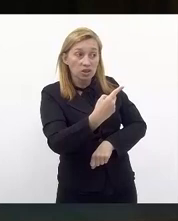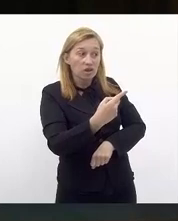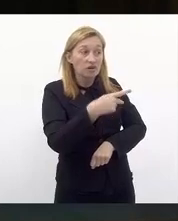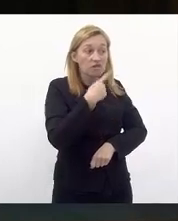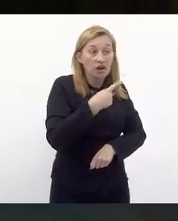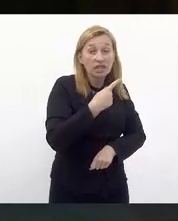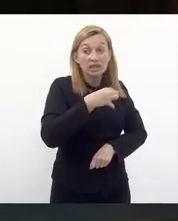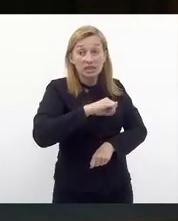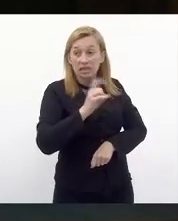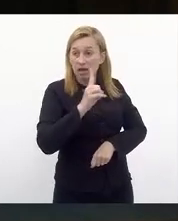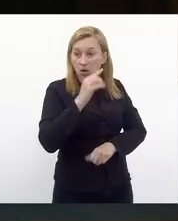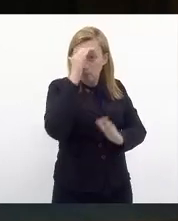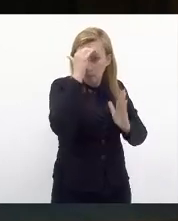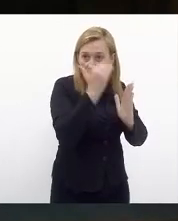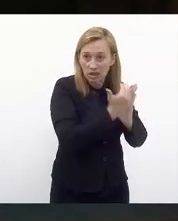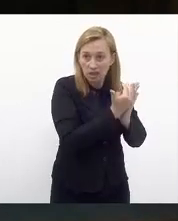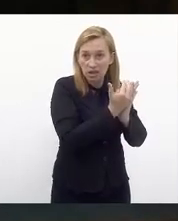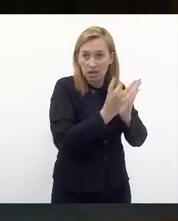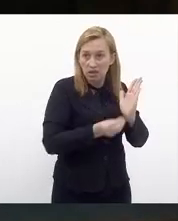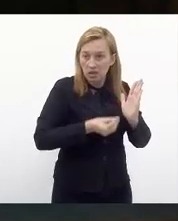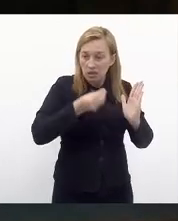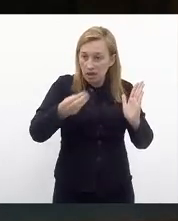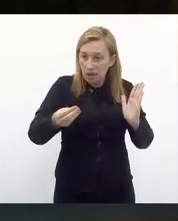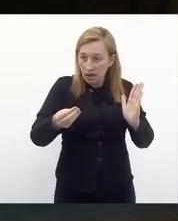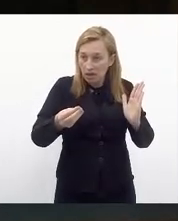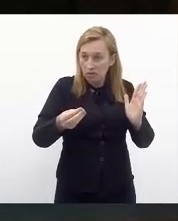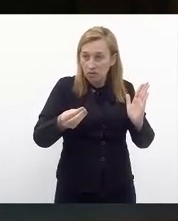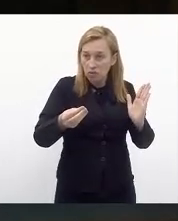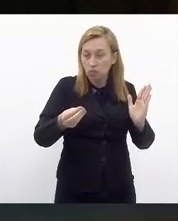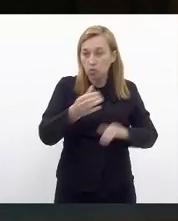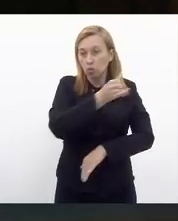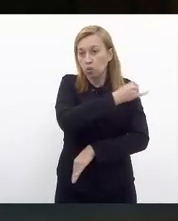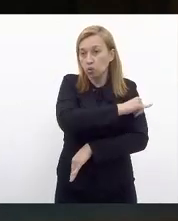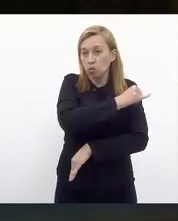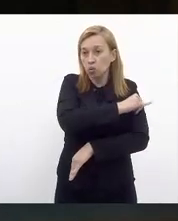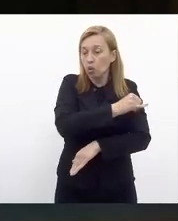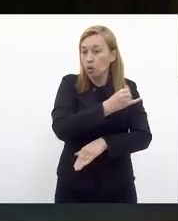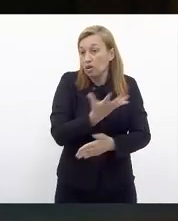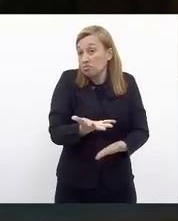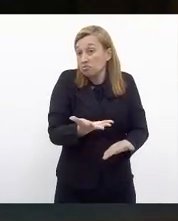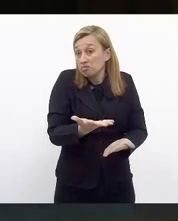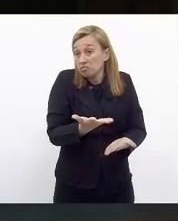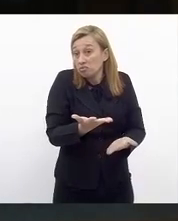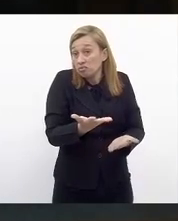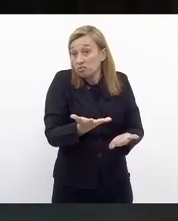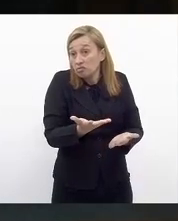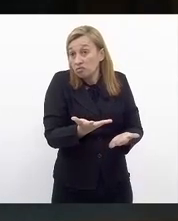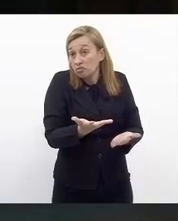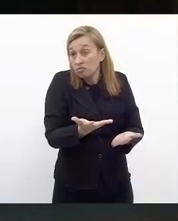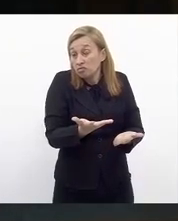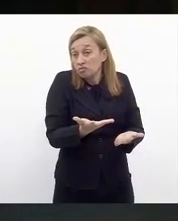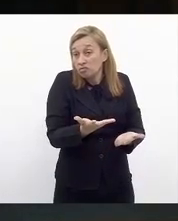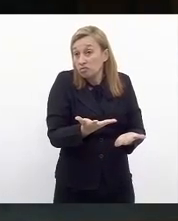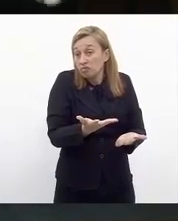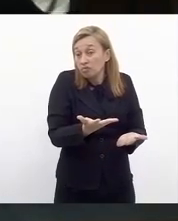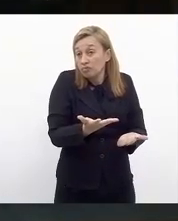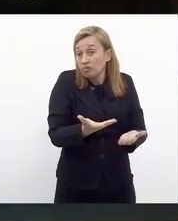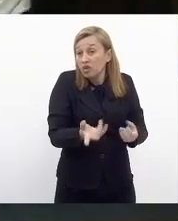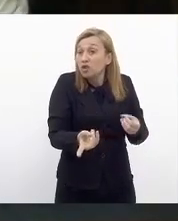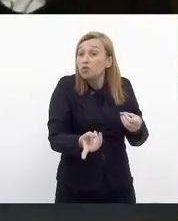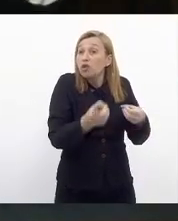fizermos adesão ao regime entregamos a chave do Rio de Janeiro quebramos e voltaram voltarem